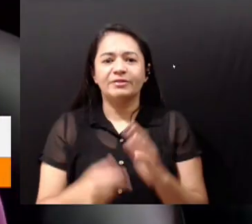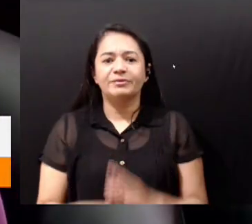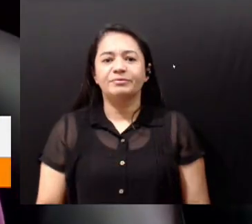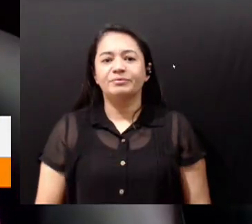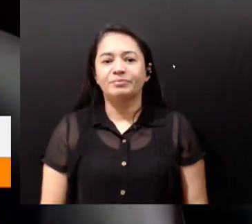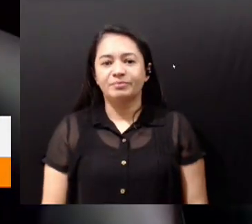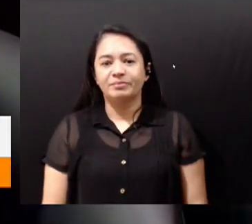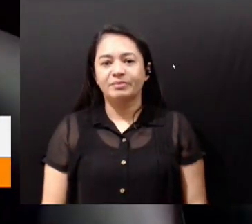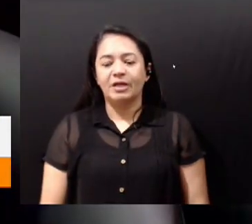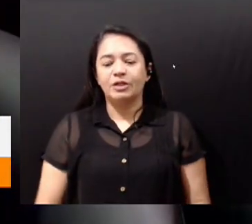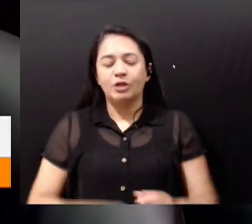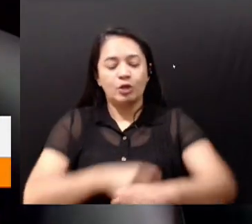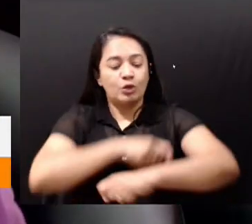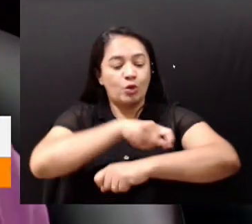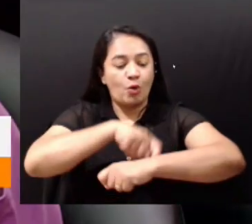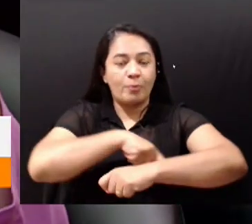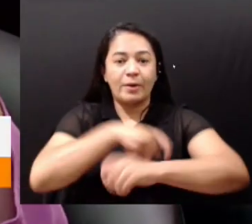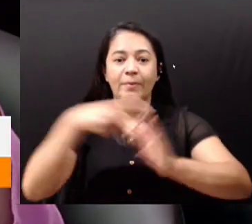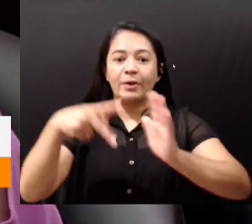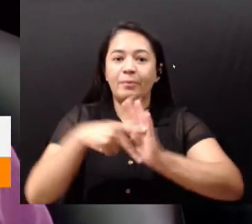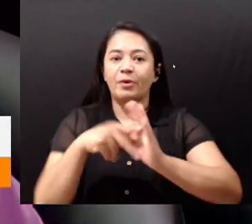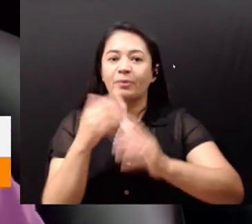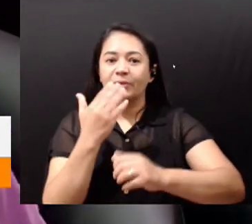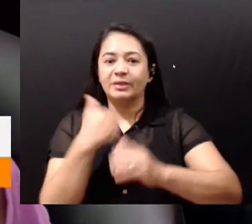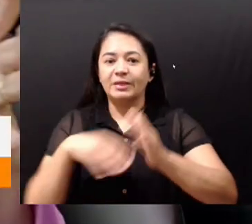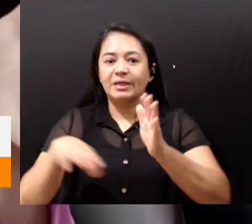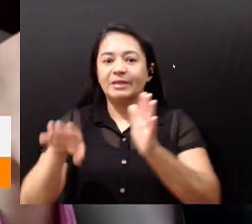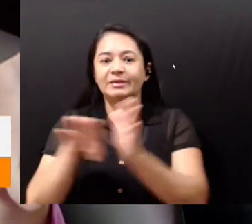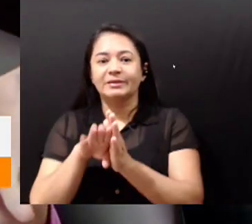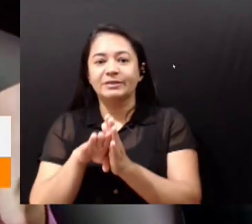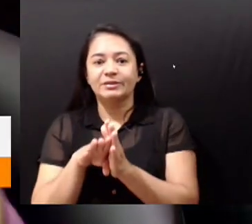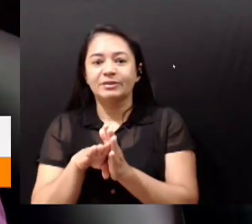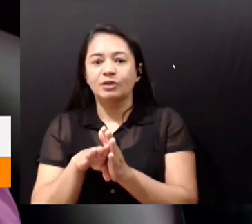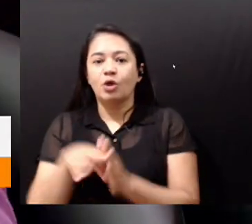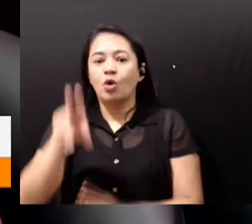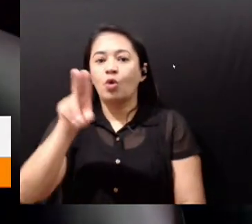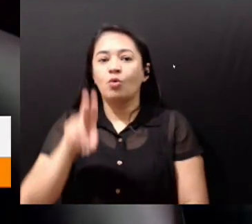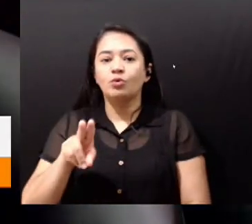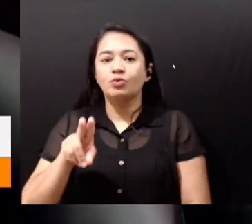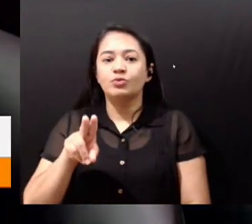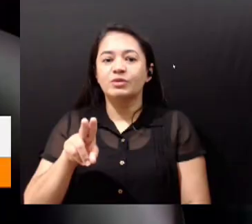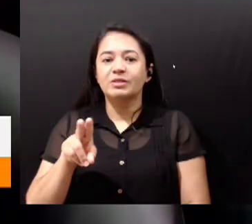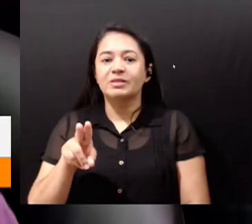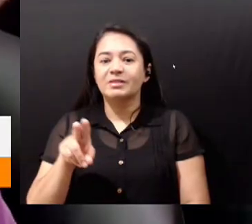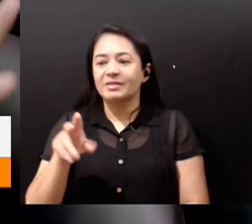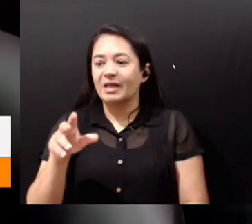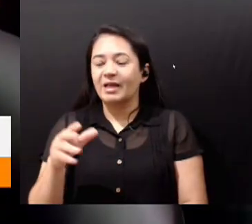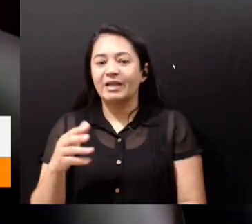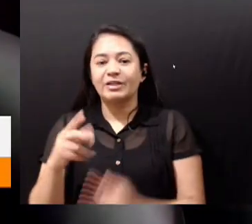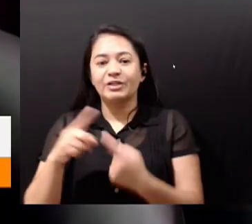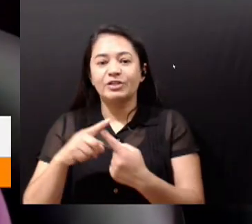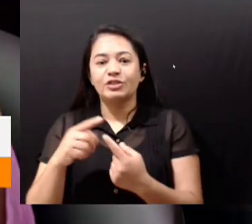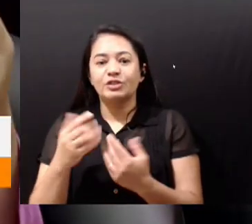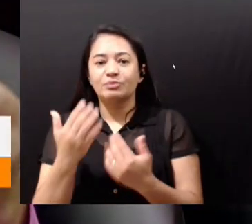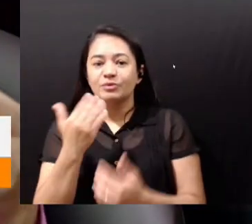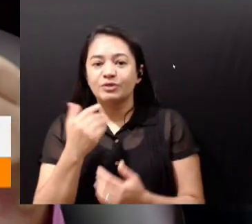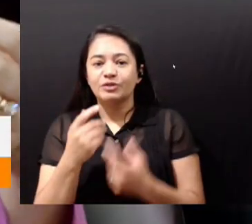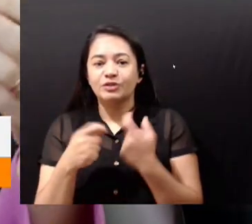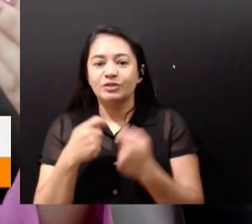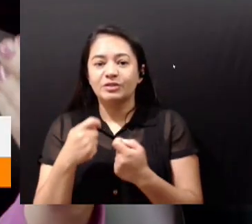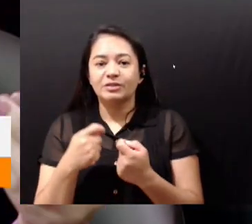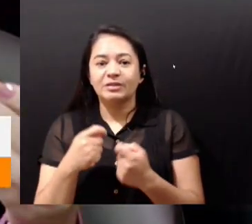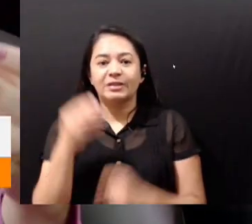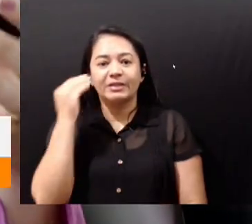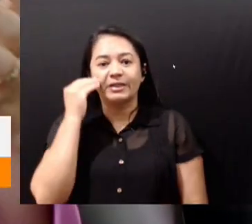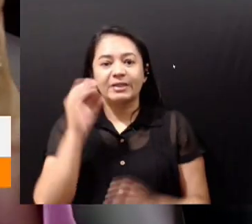preparo da alimentação, a tipo, usar ao máximo aqueles alimentos e tentar preparar a maioria dos alimentos de forma